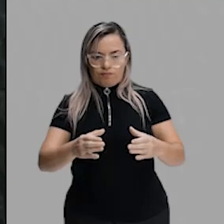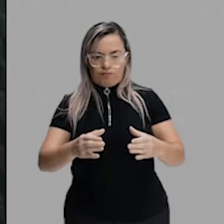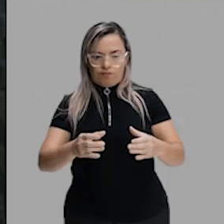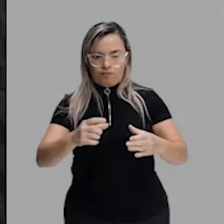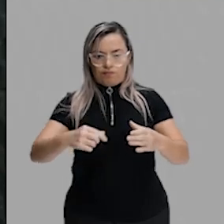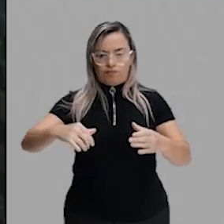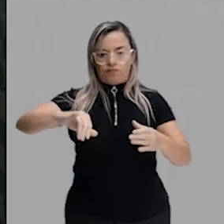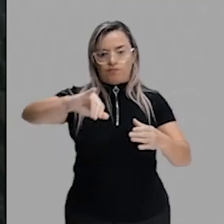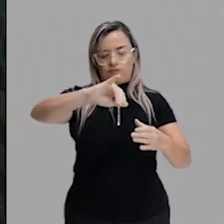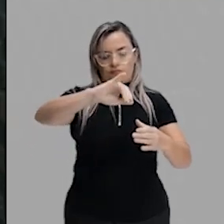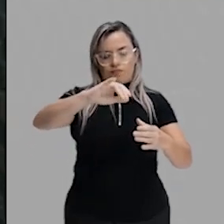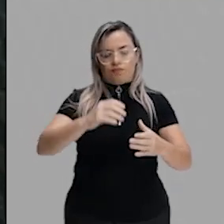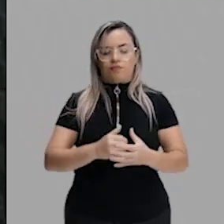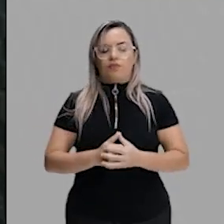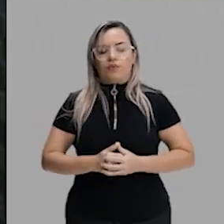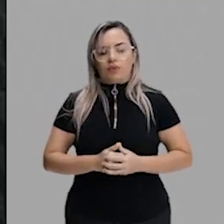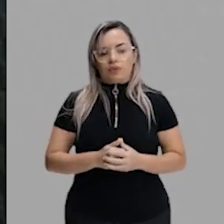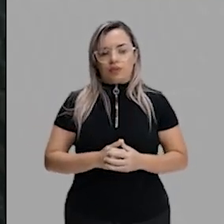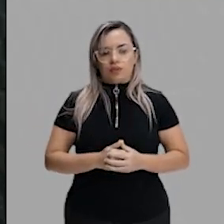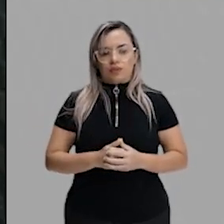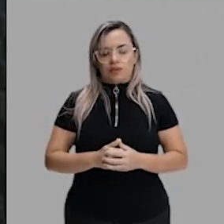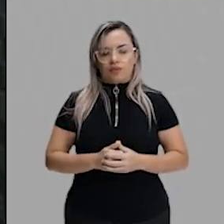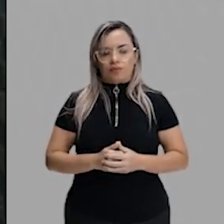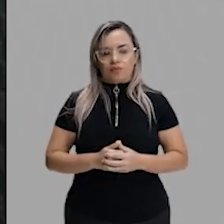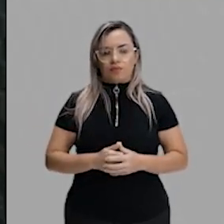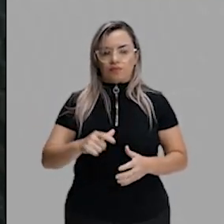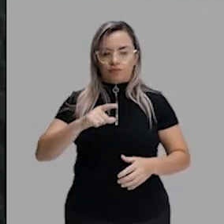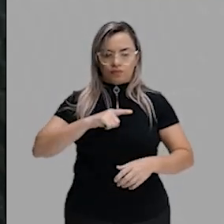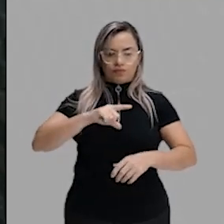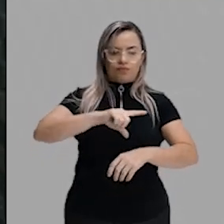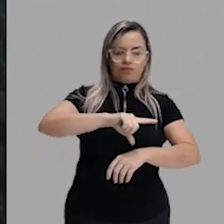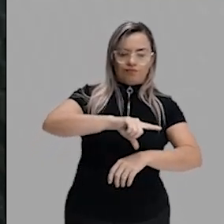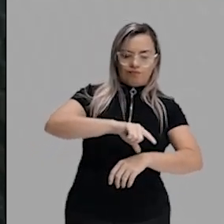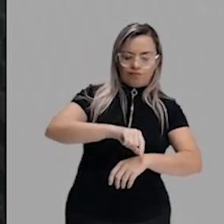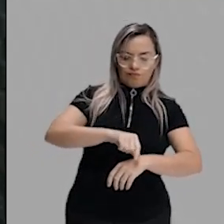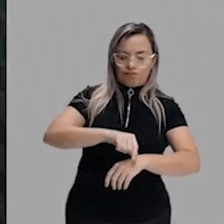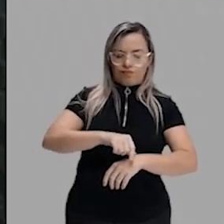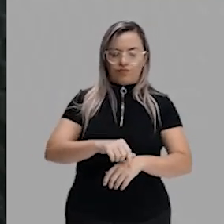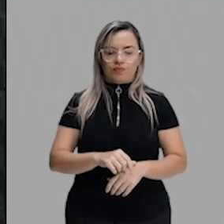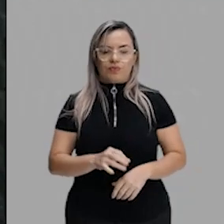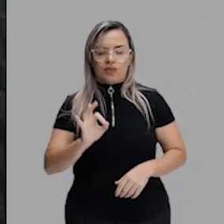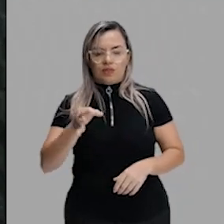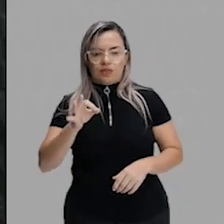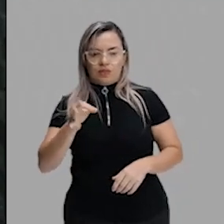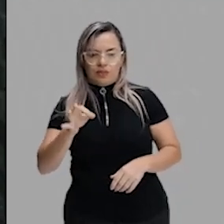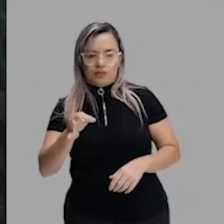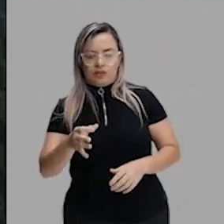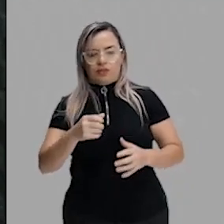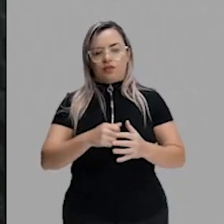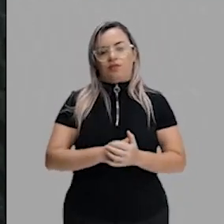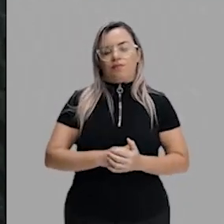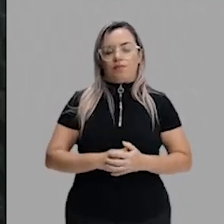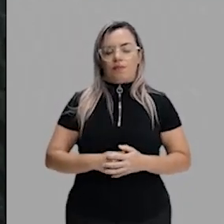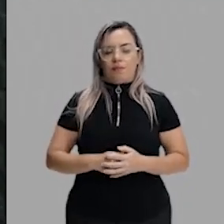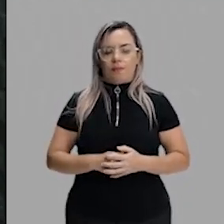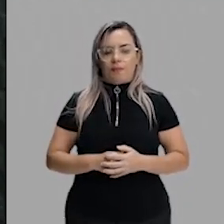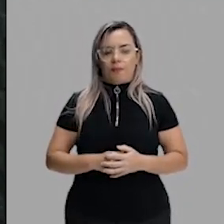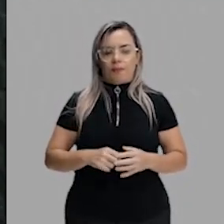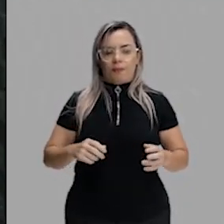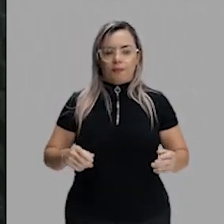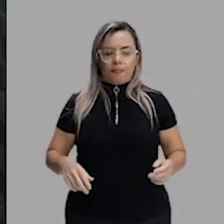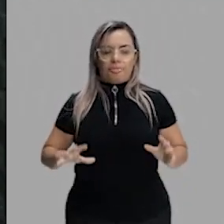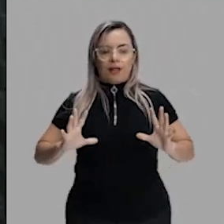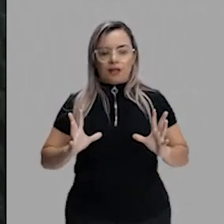tá certo? Justamente para poder não gastar muita energia. Okay? Então todos esses aparelhozinhos lá que ele se aquece quando você coloca na